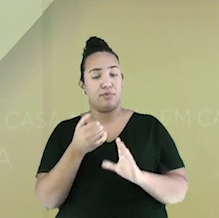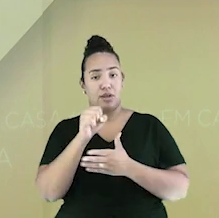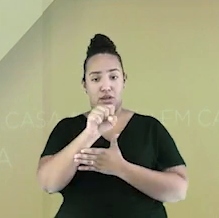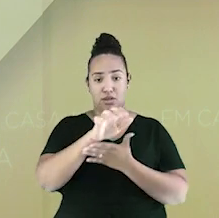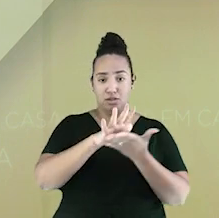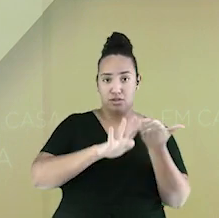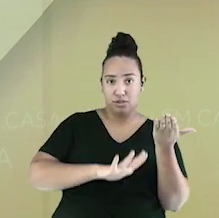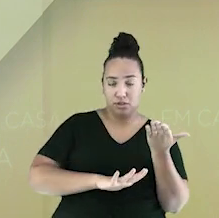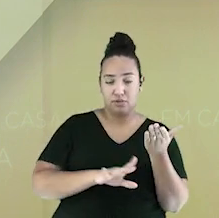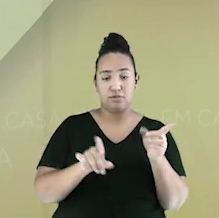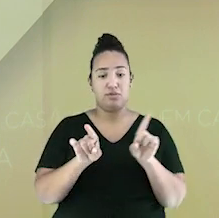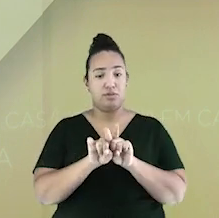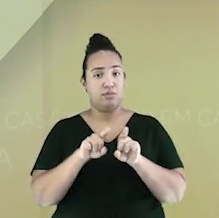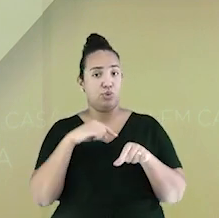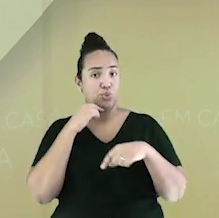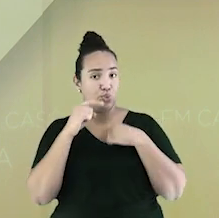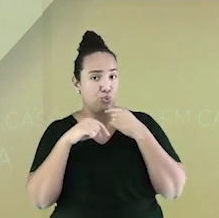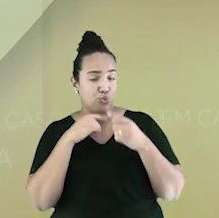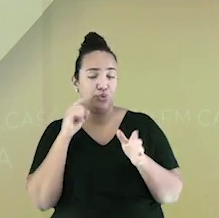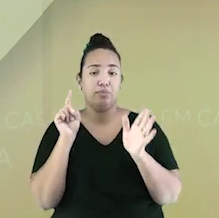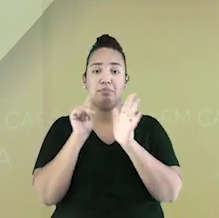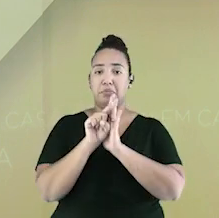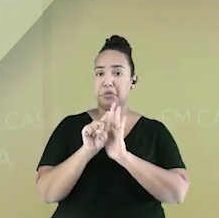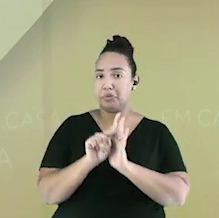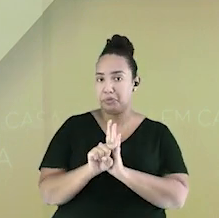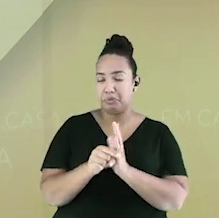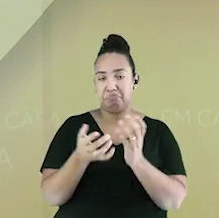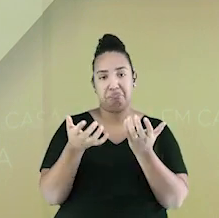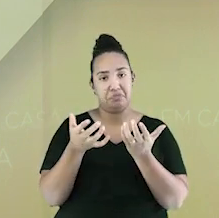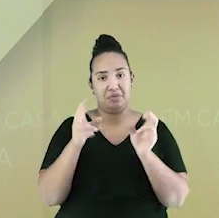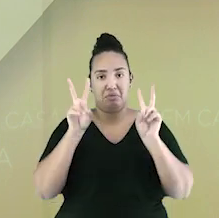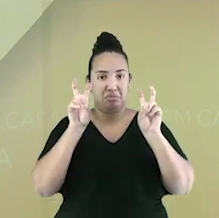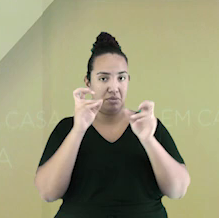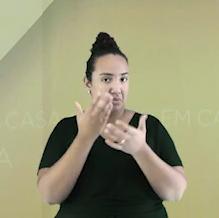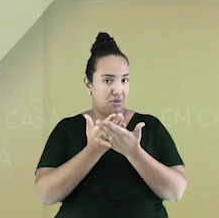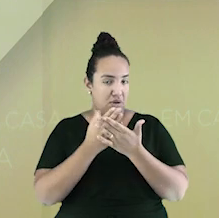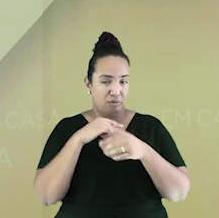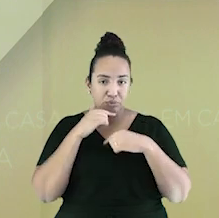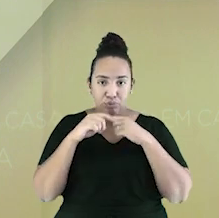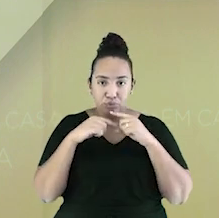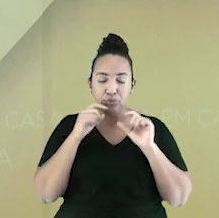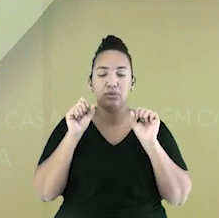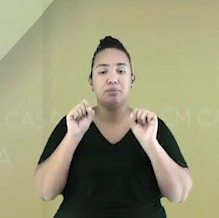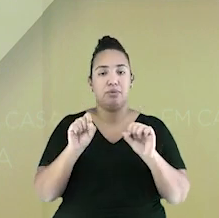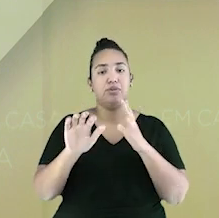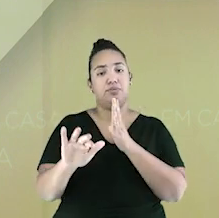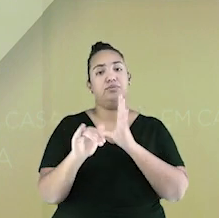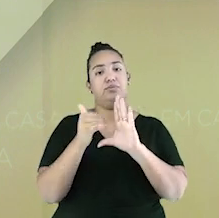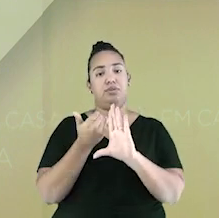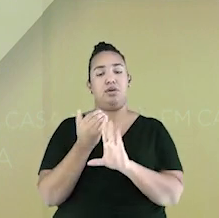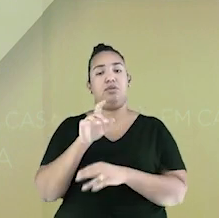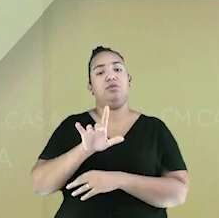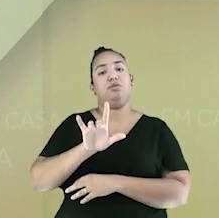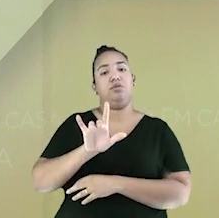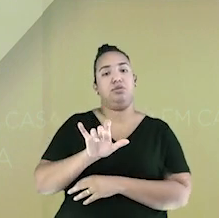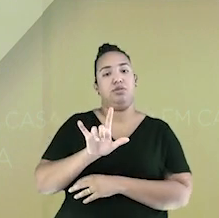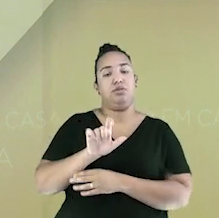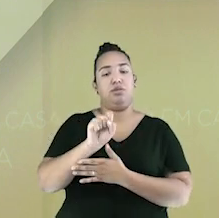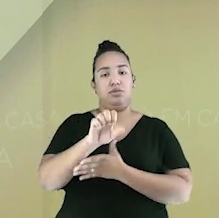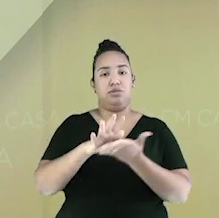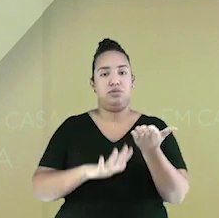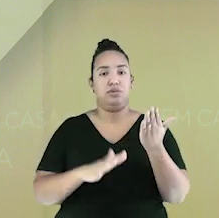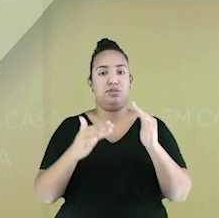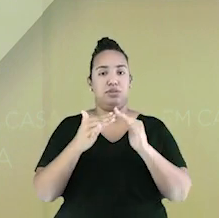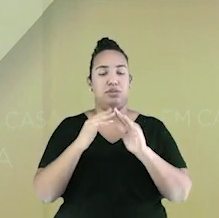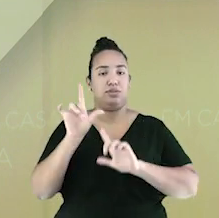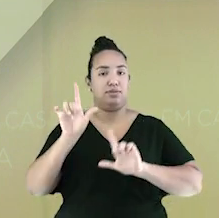enviar tanto a sua atividade como dúvidas e perguntas que queiram fazer sobre a aula através do nosso canal oficial